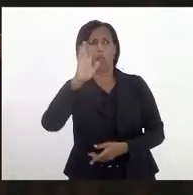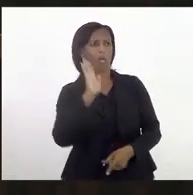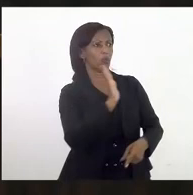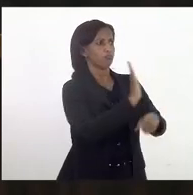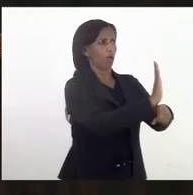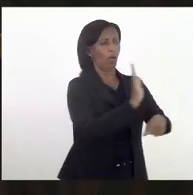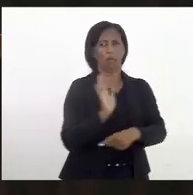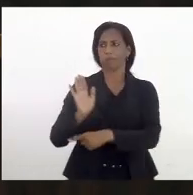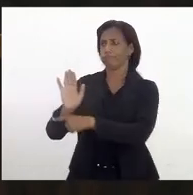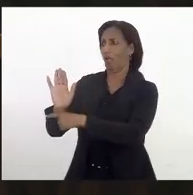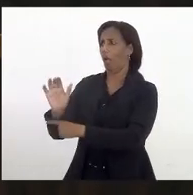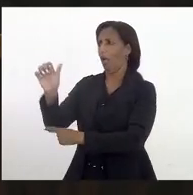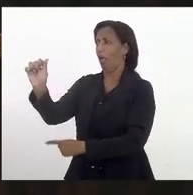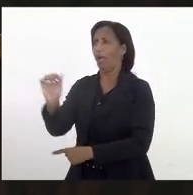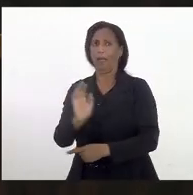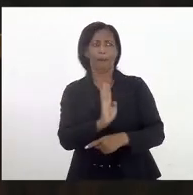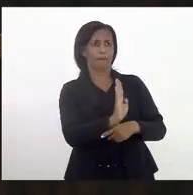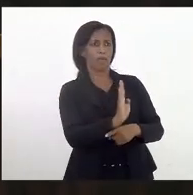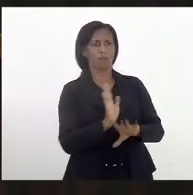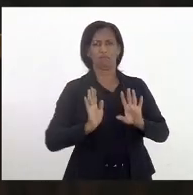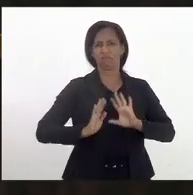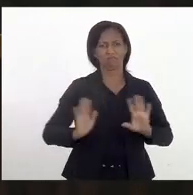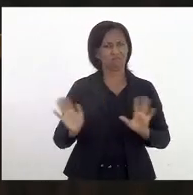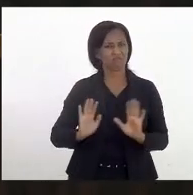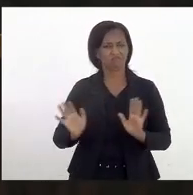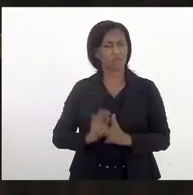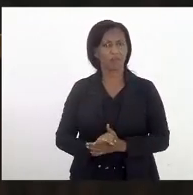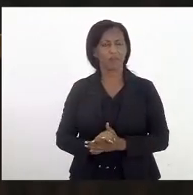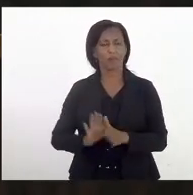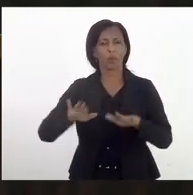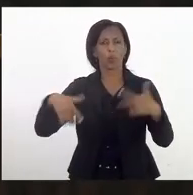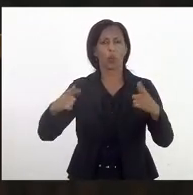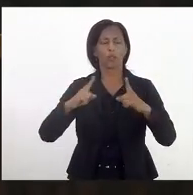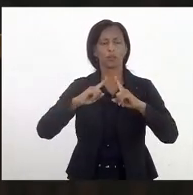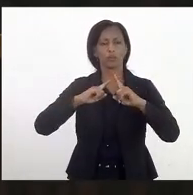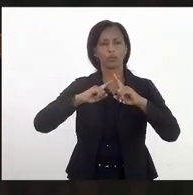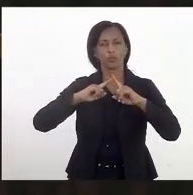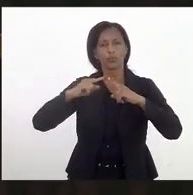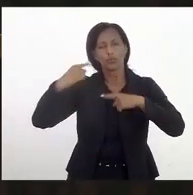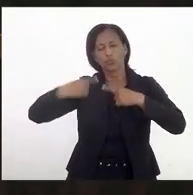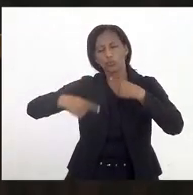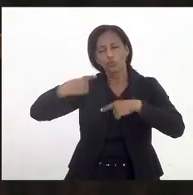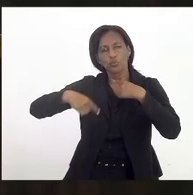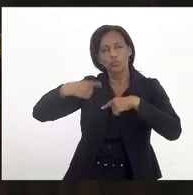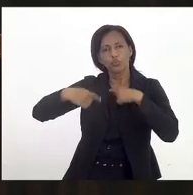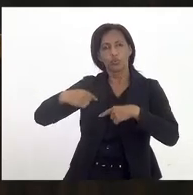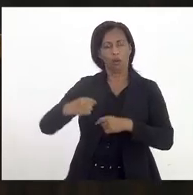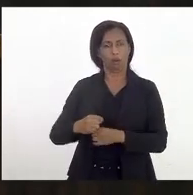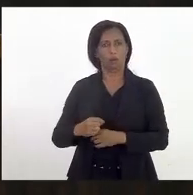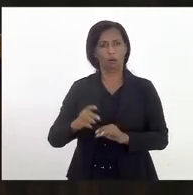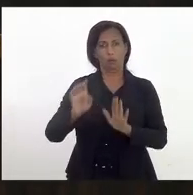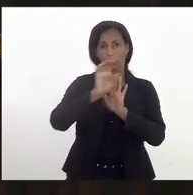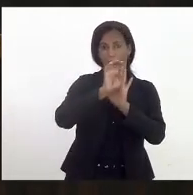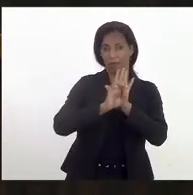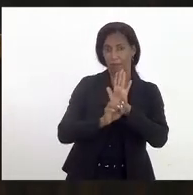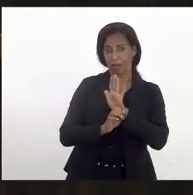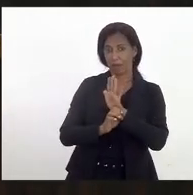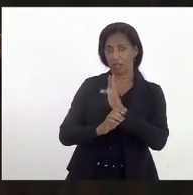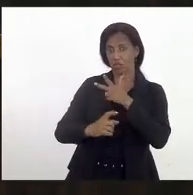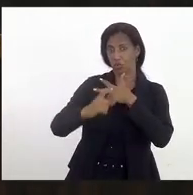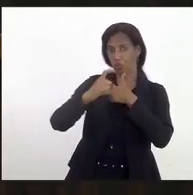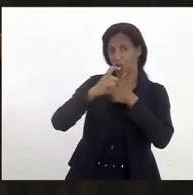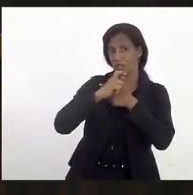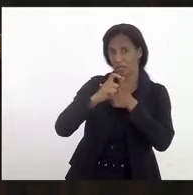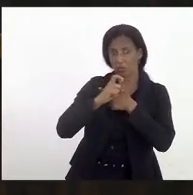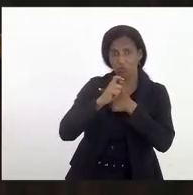ou C e quando a gente discute emenda um projeto do executivo é